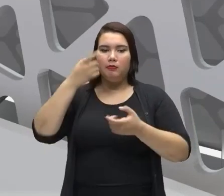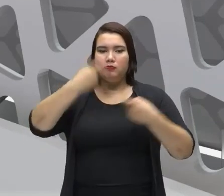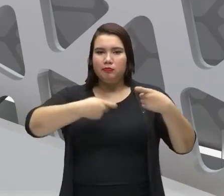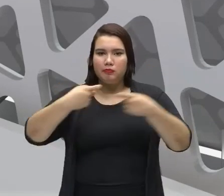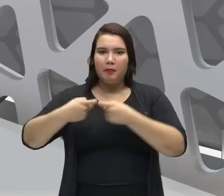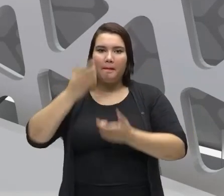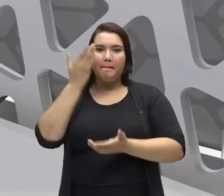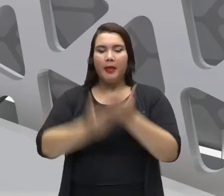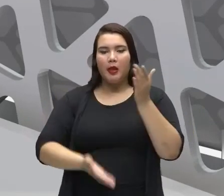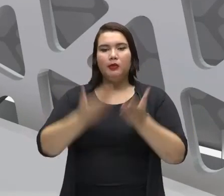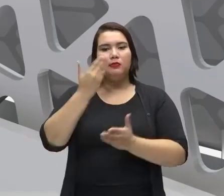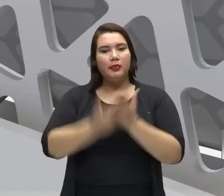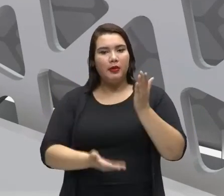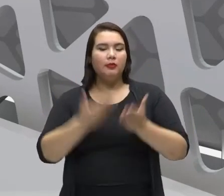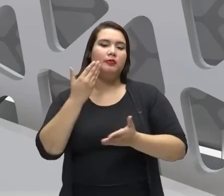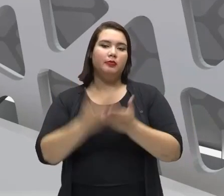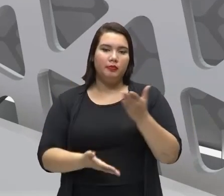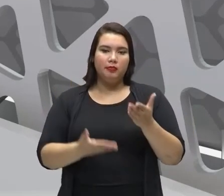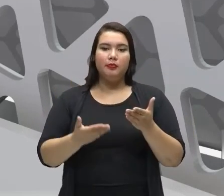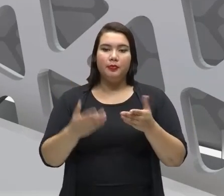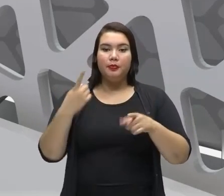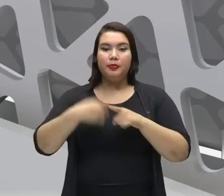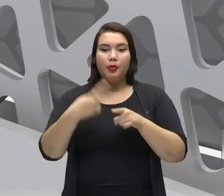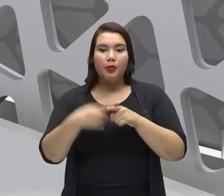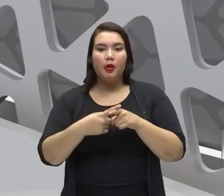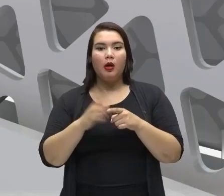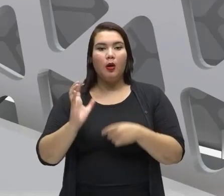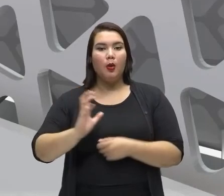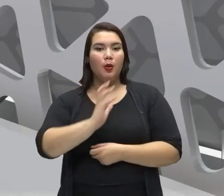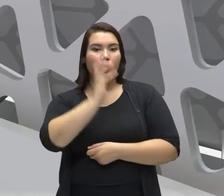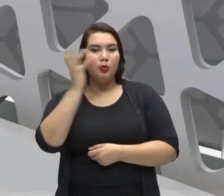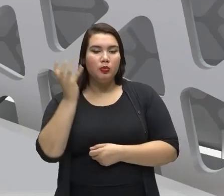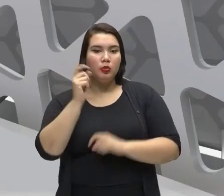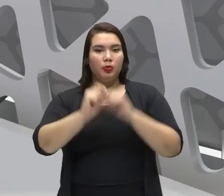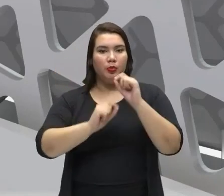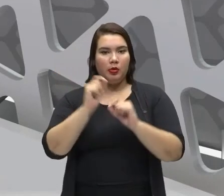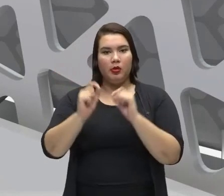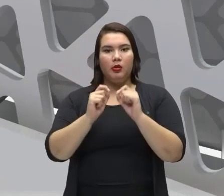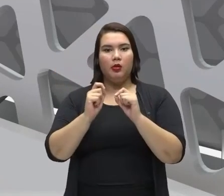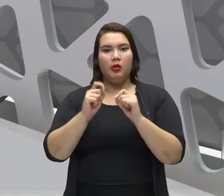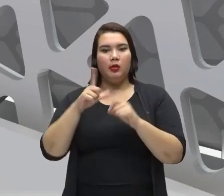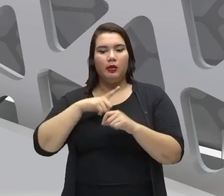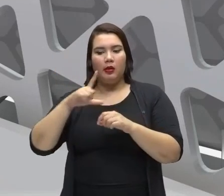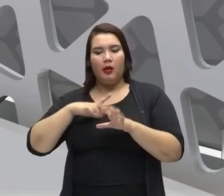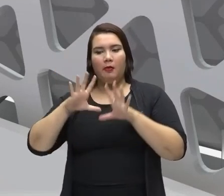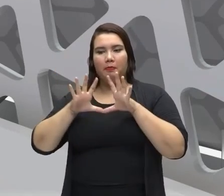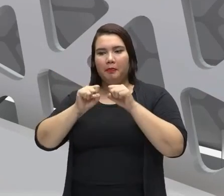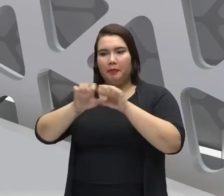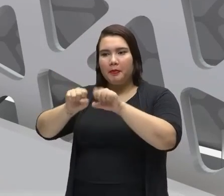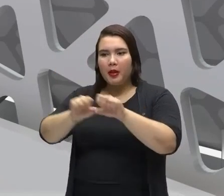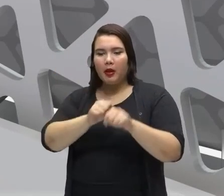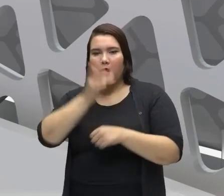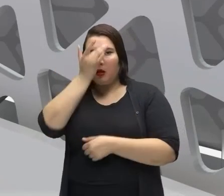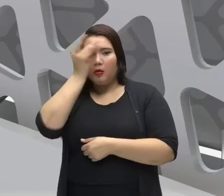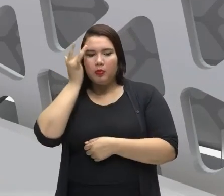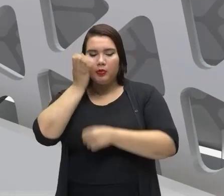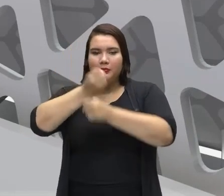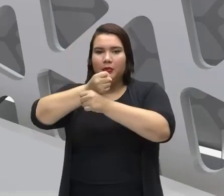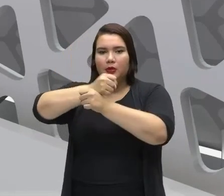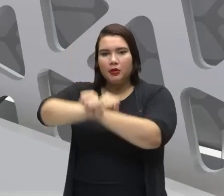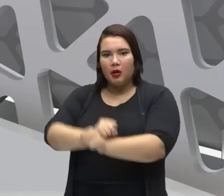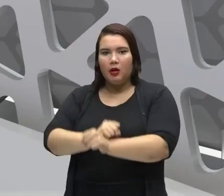invasão, onde muitos dos descendentes dos Yorubás foram levados do continente africano para